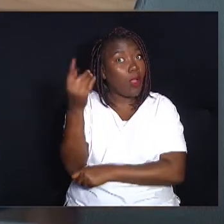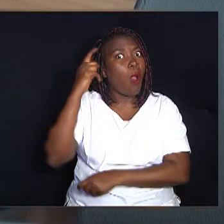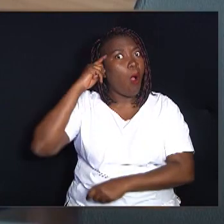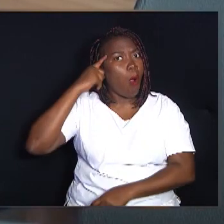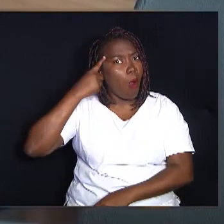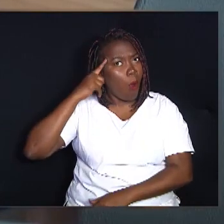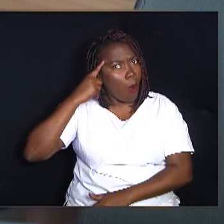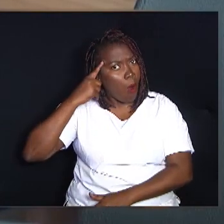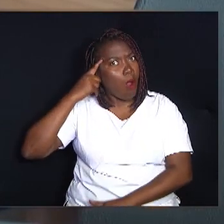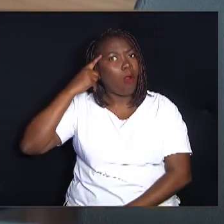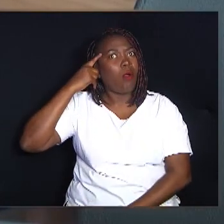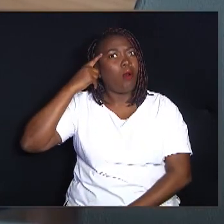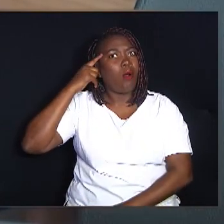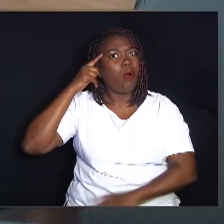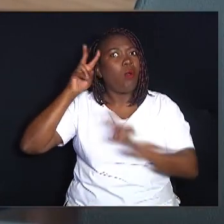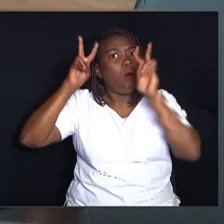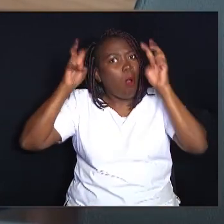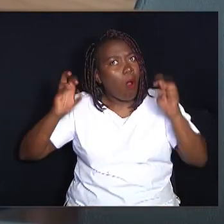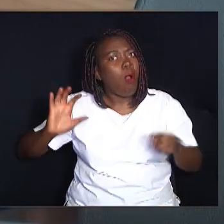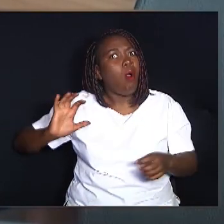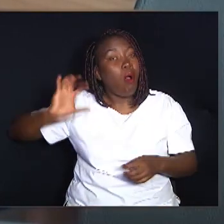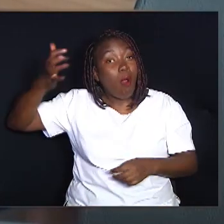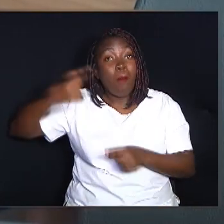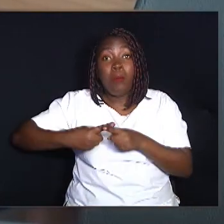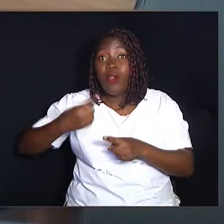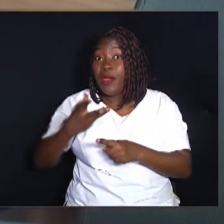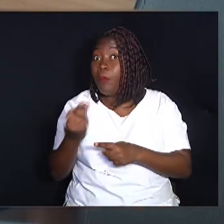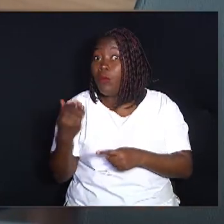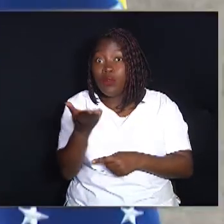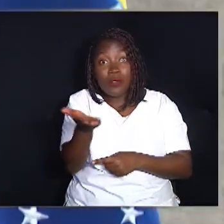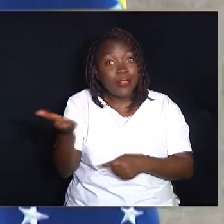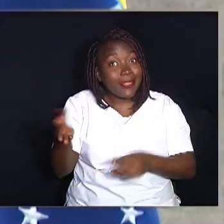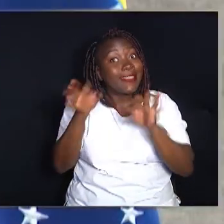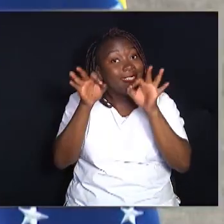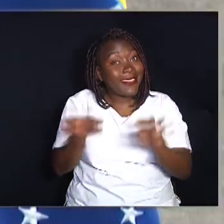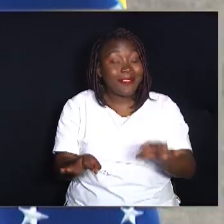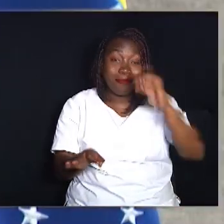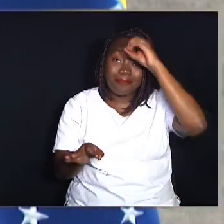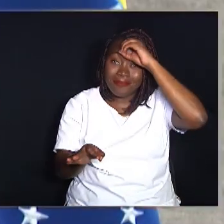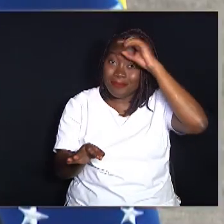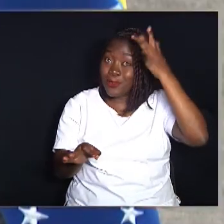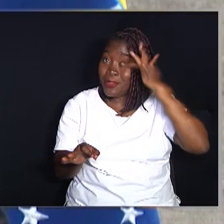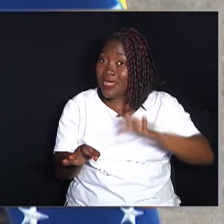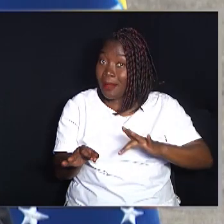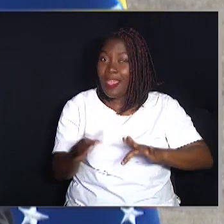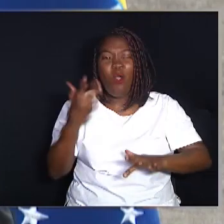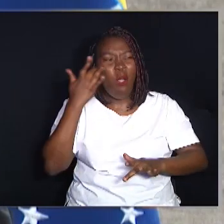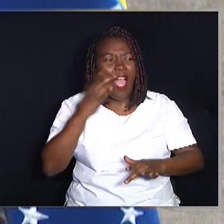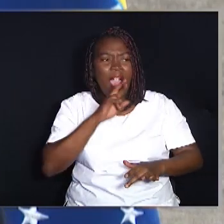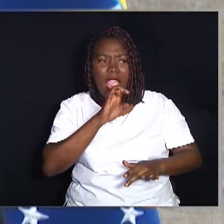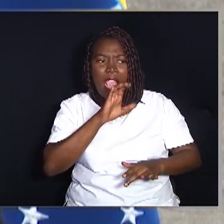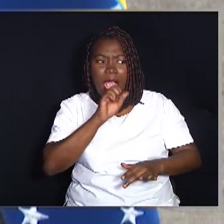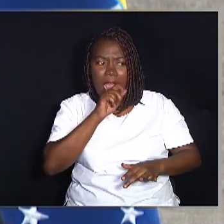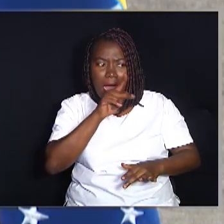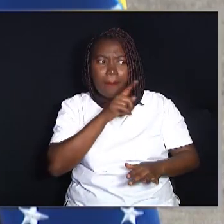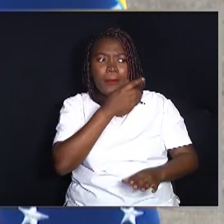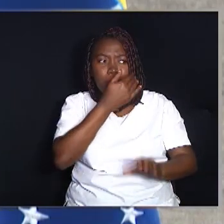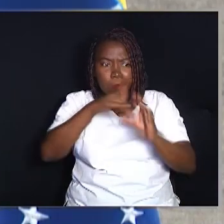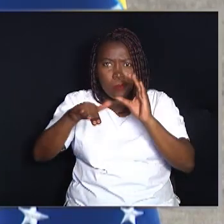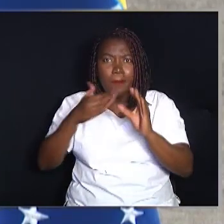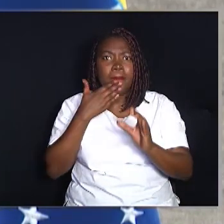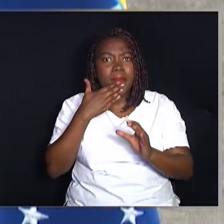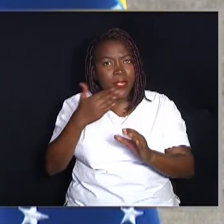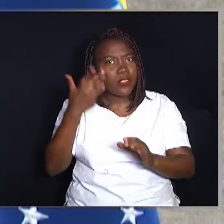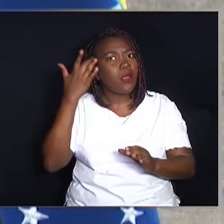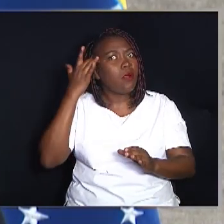conscientização sobre o que vem ocorrendo, porque muitos deles com certeza não sabem. Eu acho que a RECAP encaminhou essa petição, a gente vai analisar, eu acho que ela